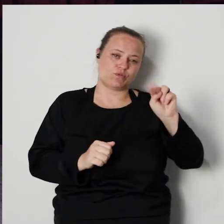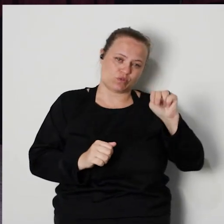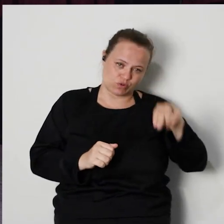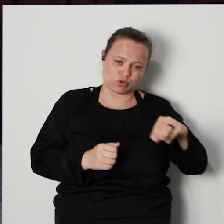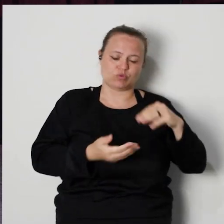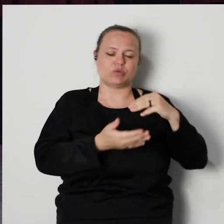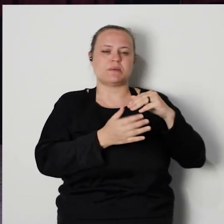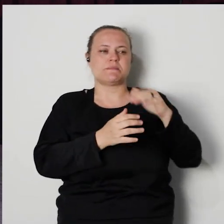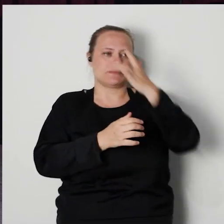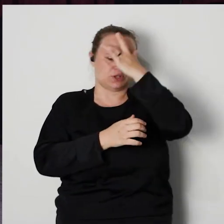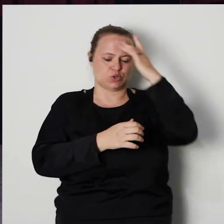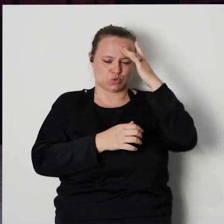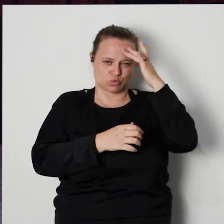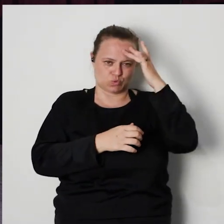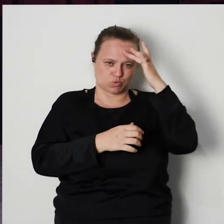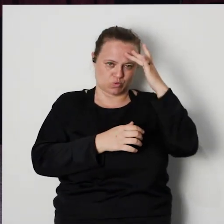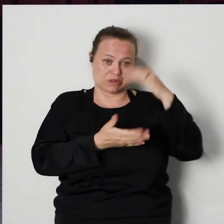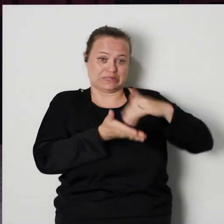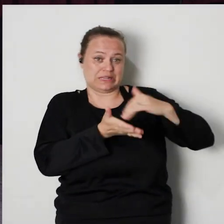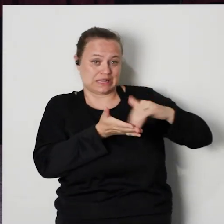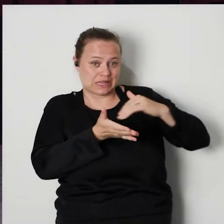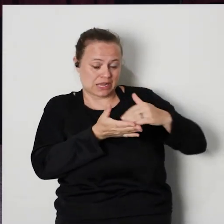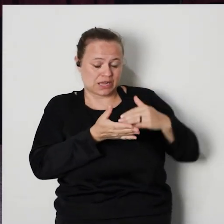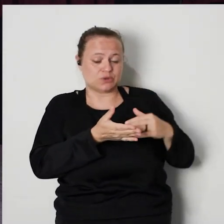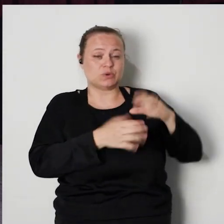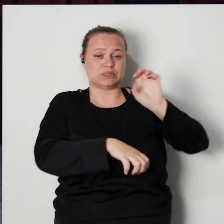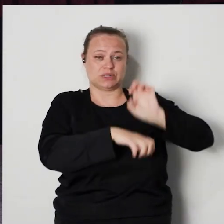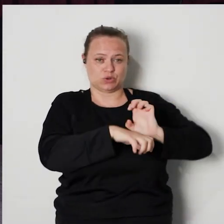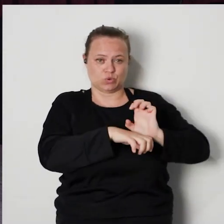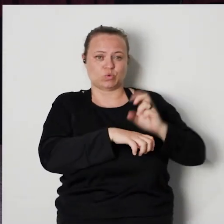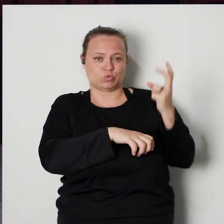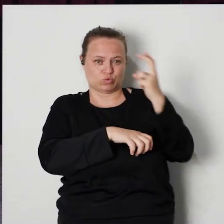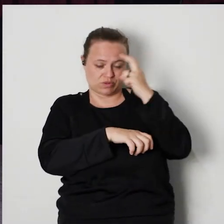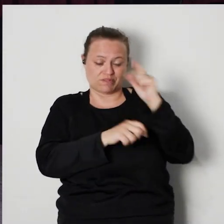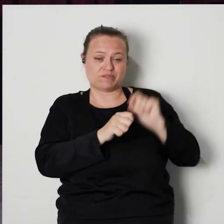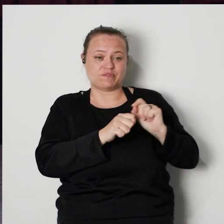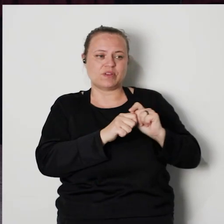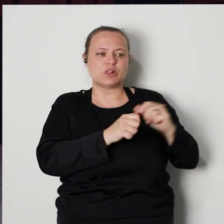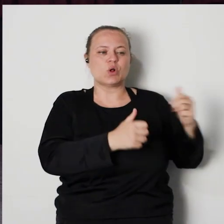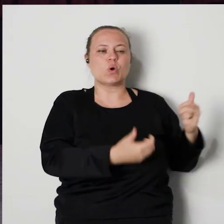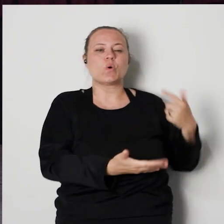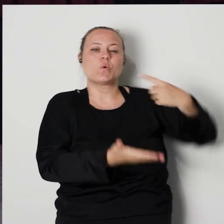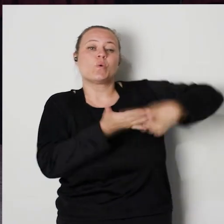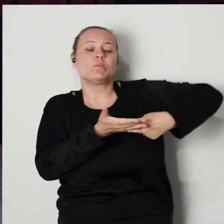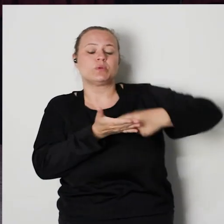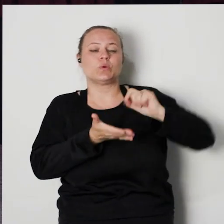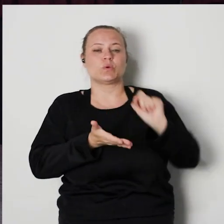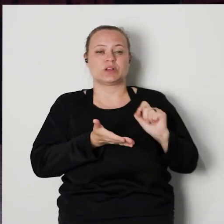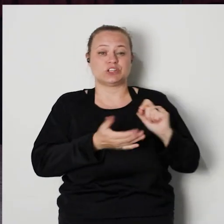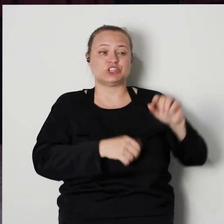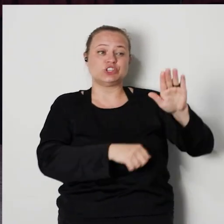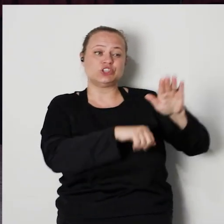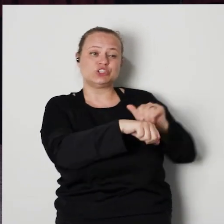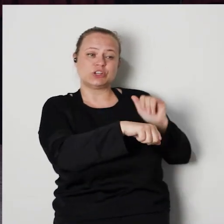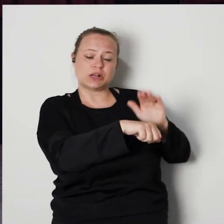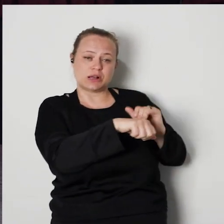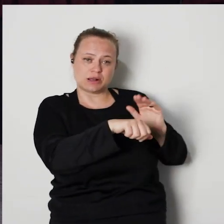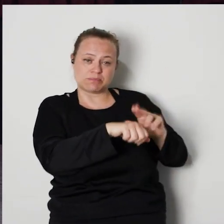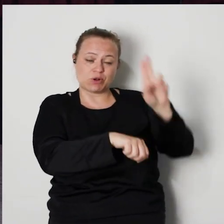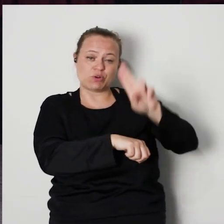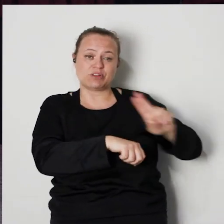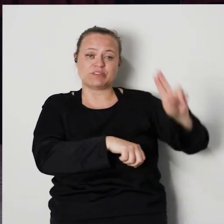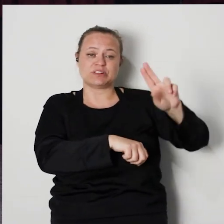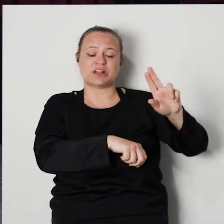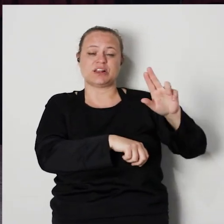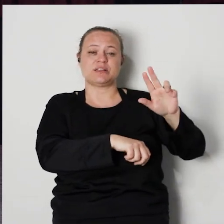caso dos planos, o Ministério também, junto com o Fórum Nacional de Secretários Estaduais de